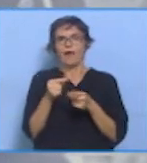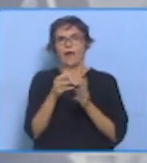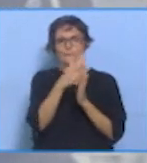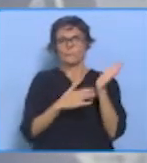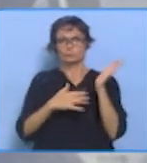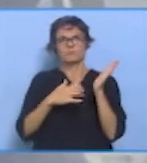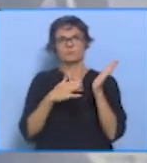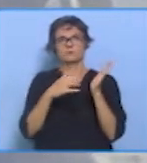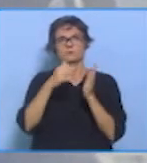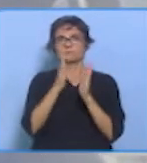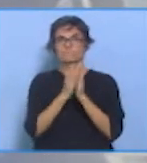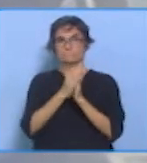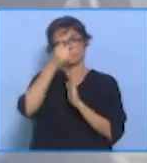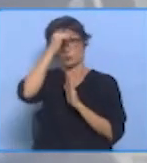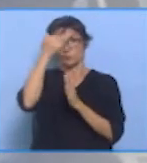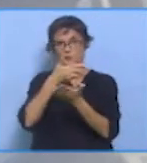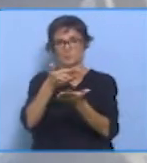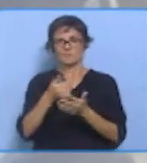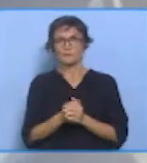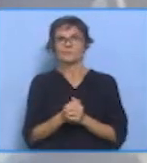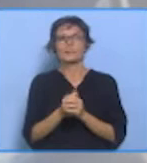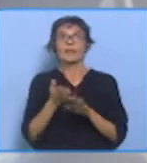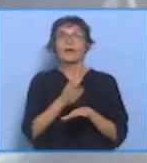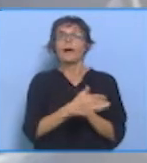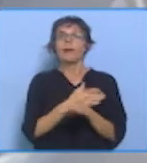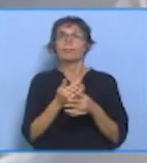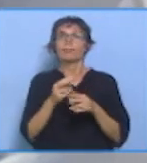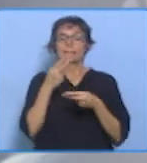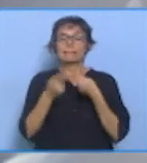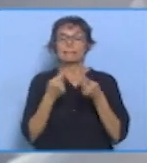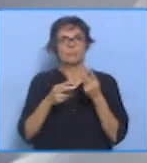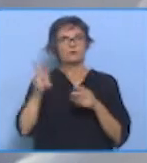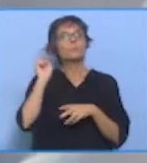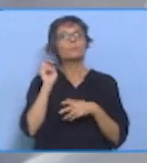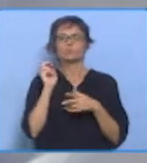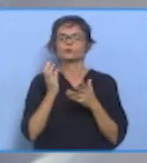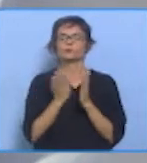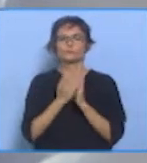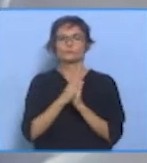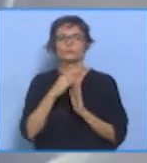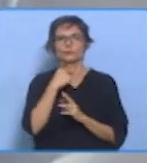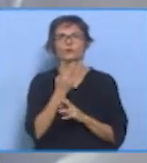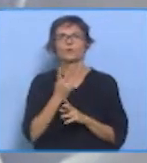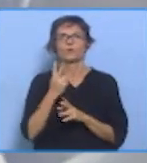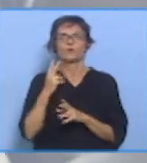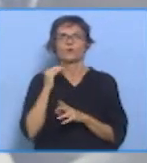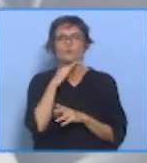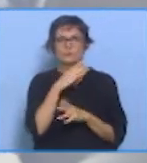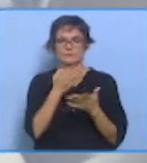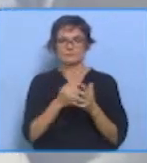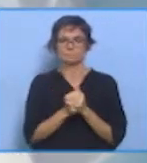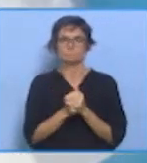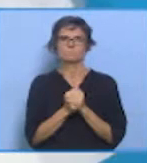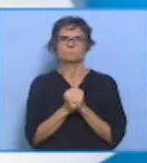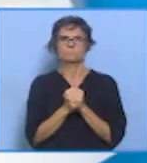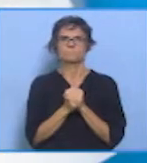missas deste domingo. Antes de analisar o texto do Evangelho, vamos escutá-lo pela voz de Luís Miguel Sintra.